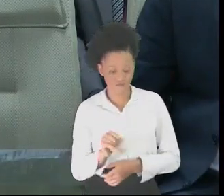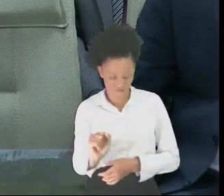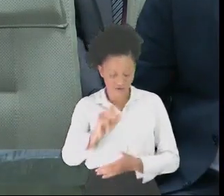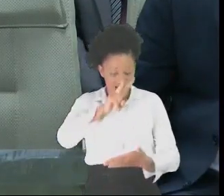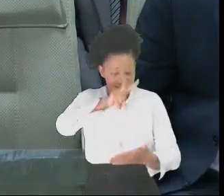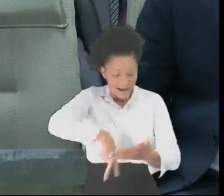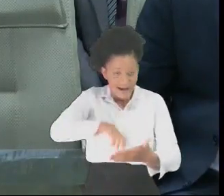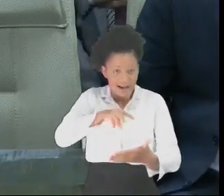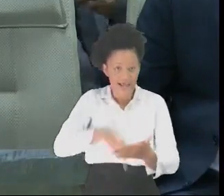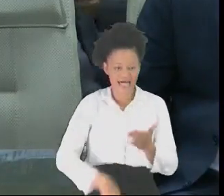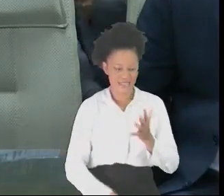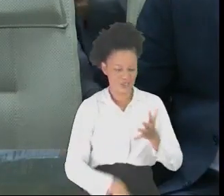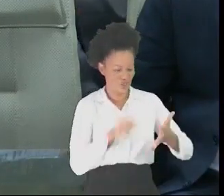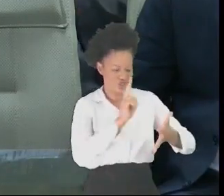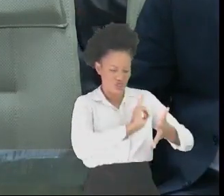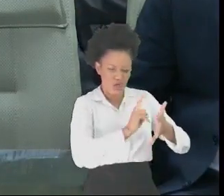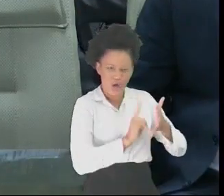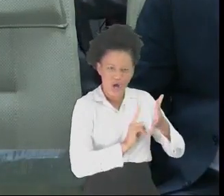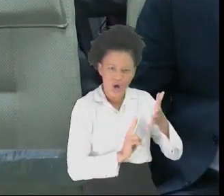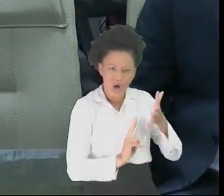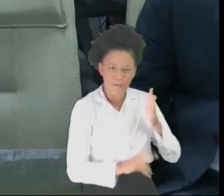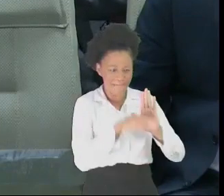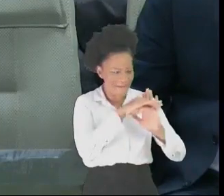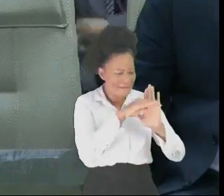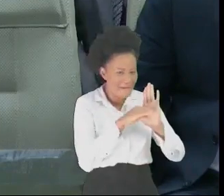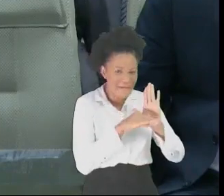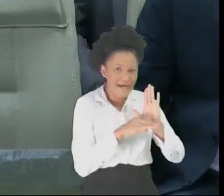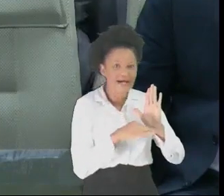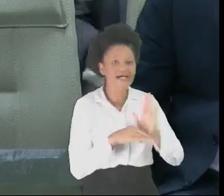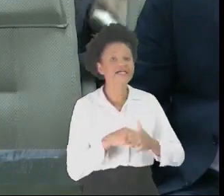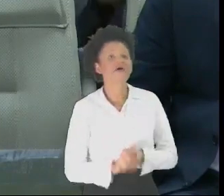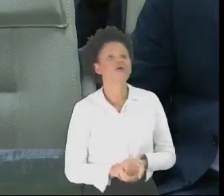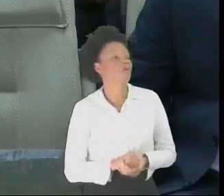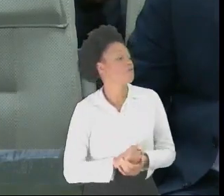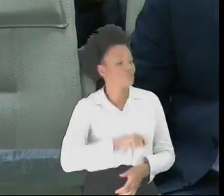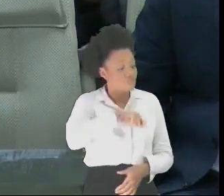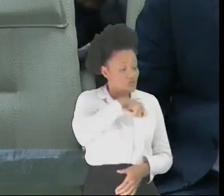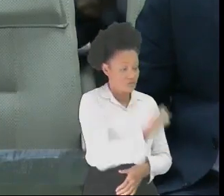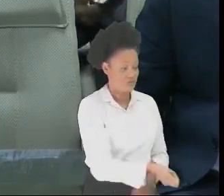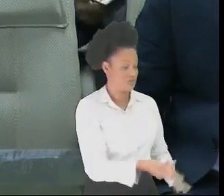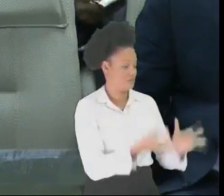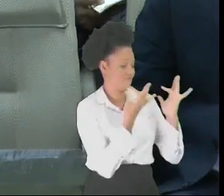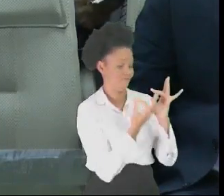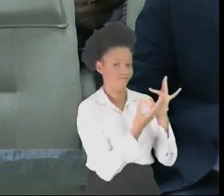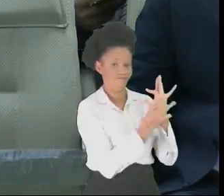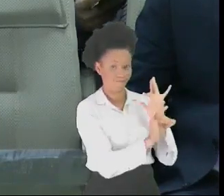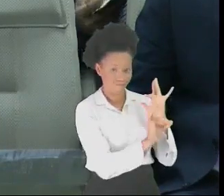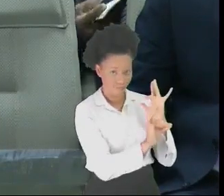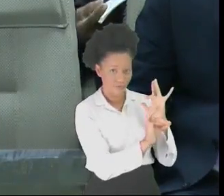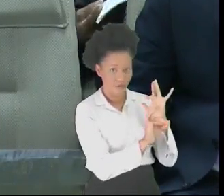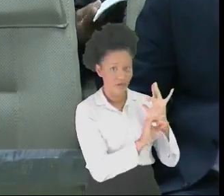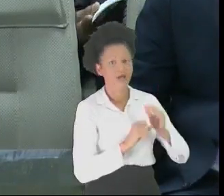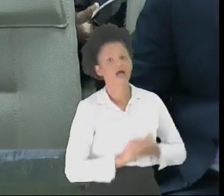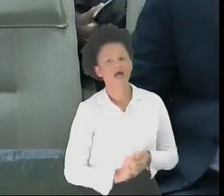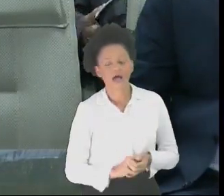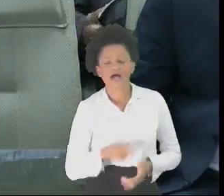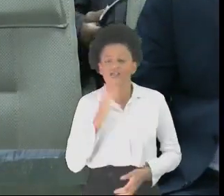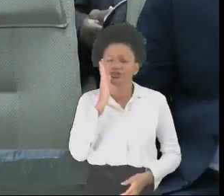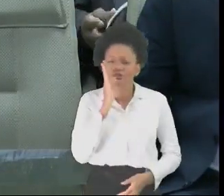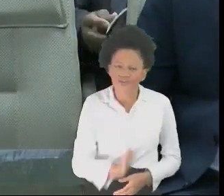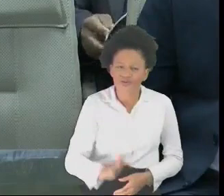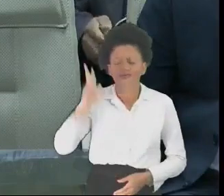ele recebe. Ele é mais conhecido por Anticristo. Os irmãos estão lembrados que nós